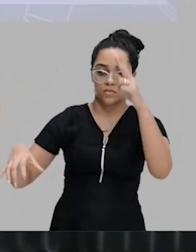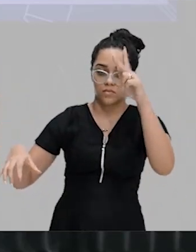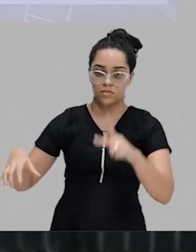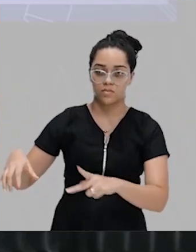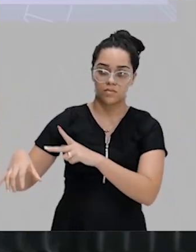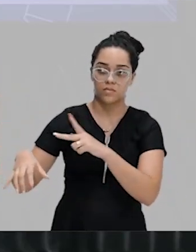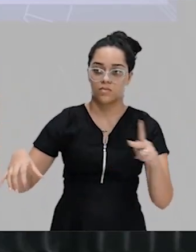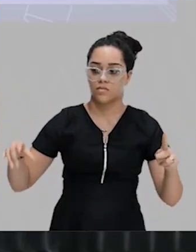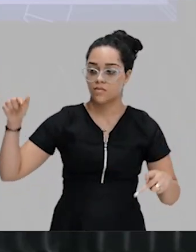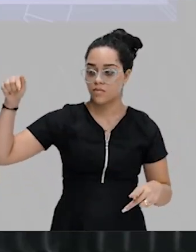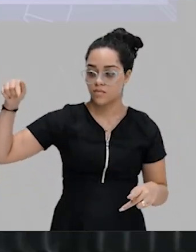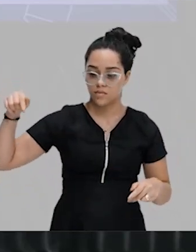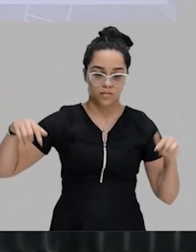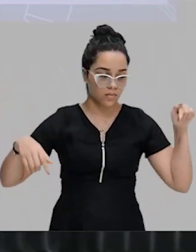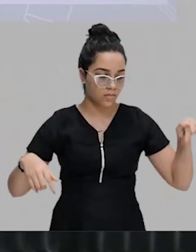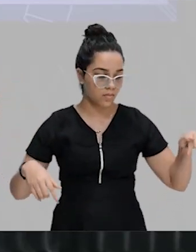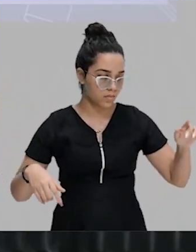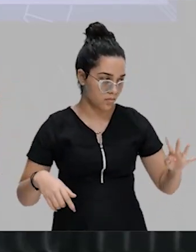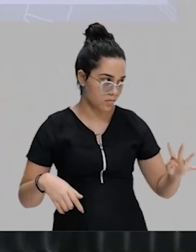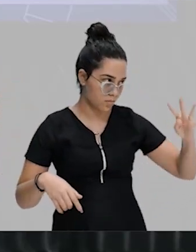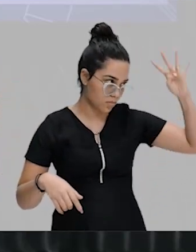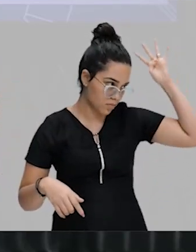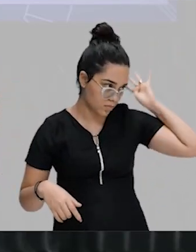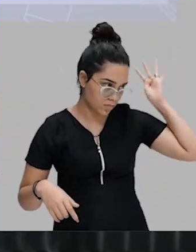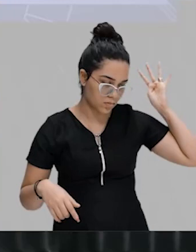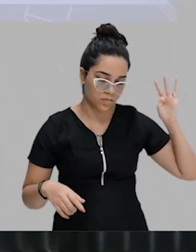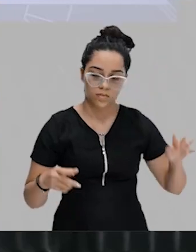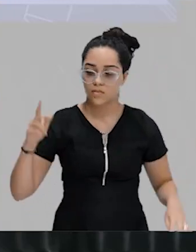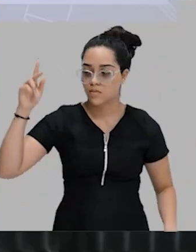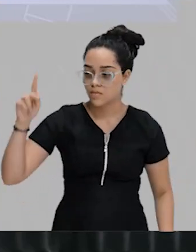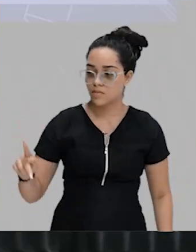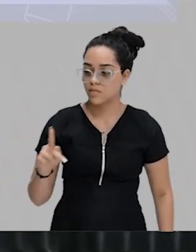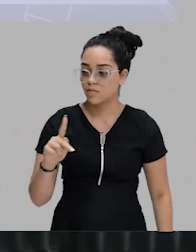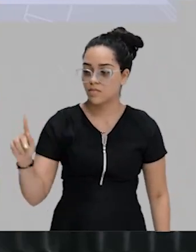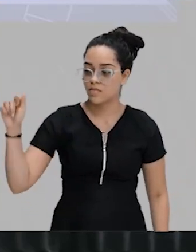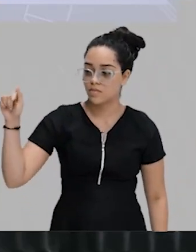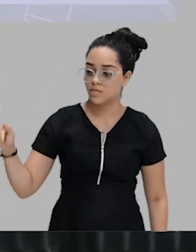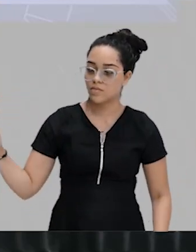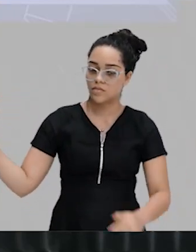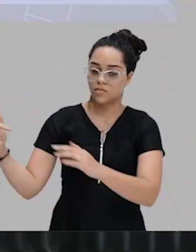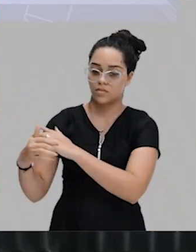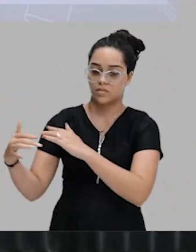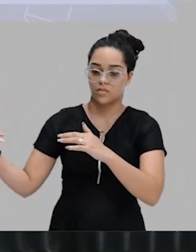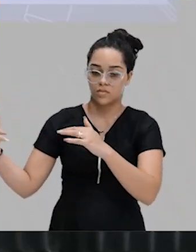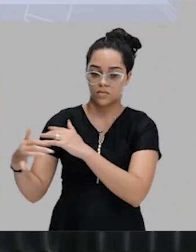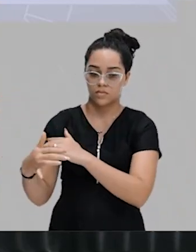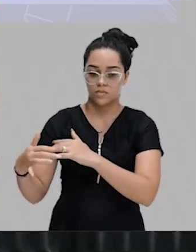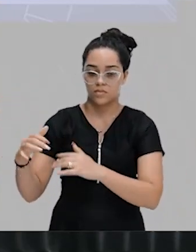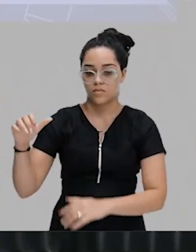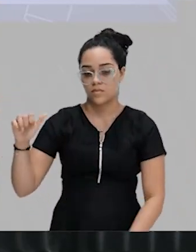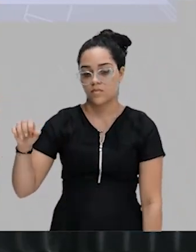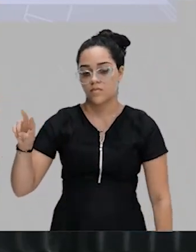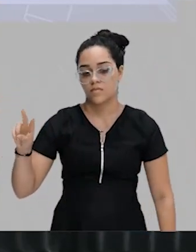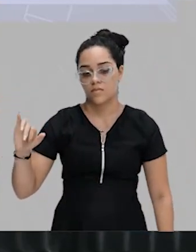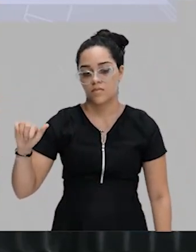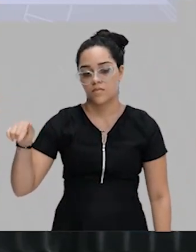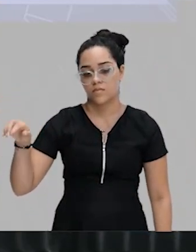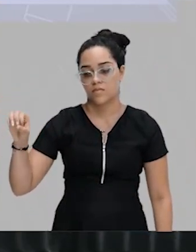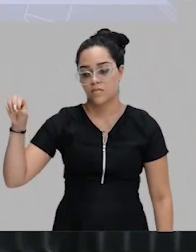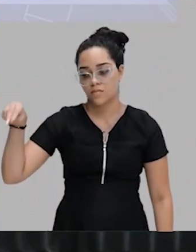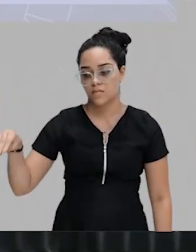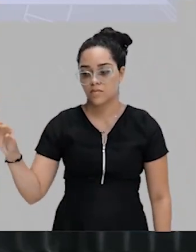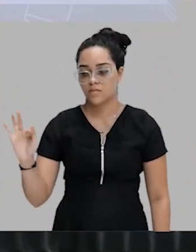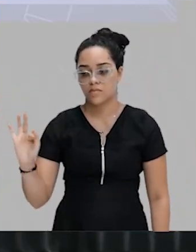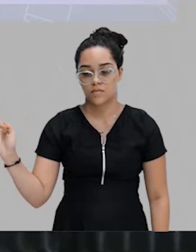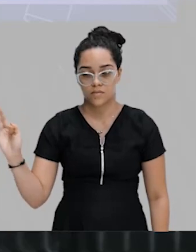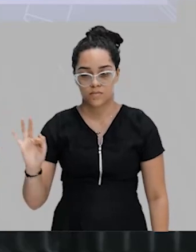Um papa em Roma, na Itália, e outro na cidade de Avignon, na França.